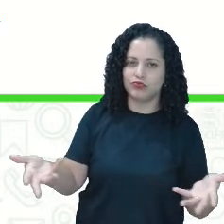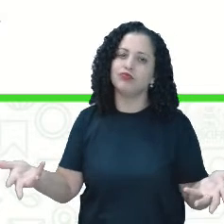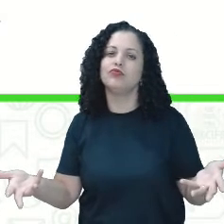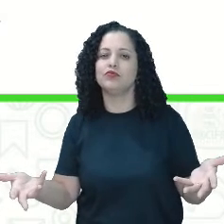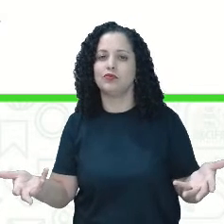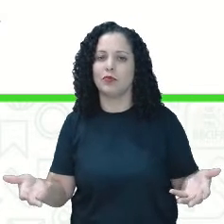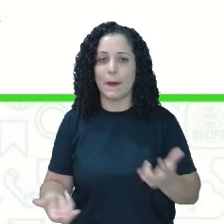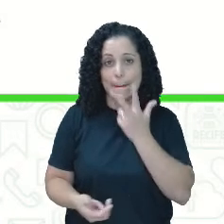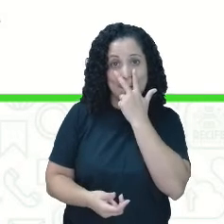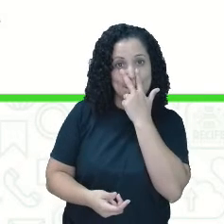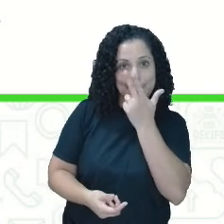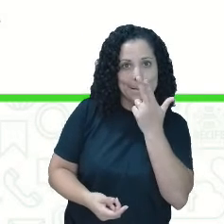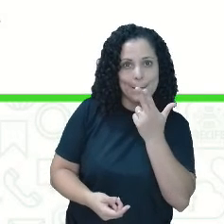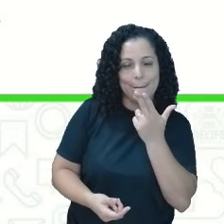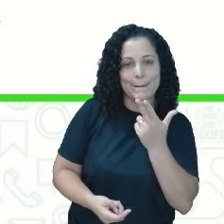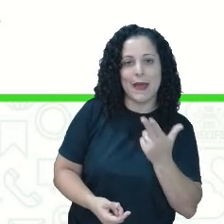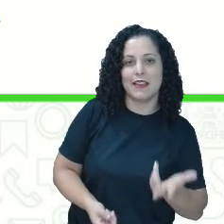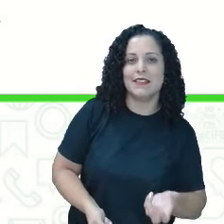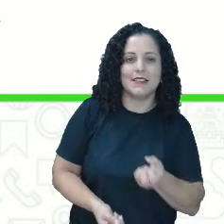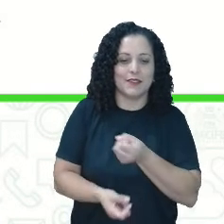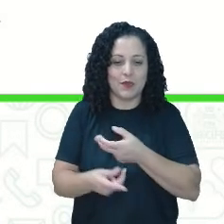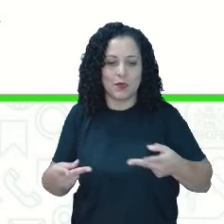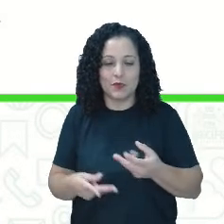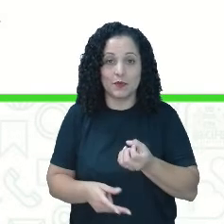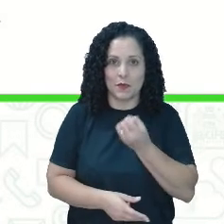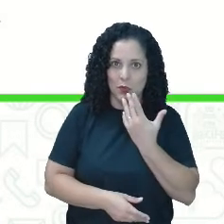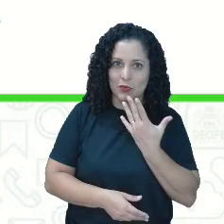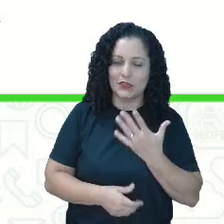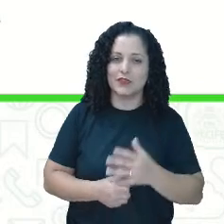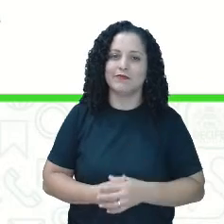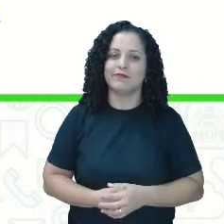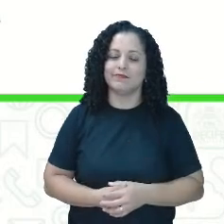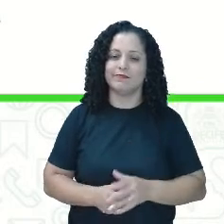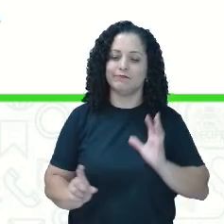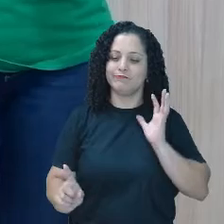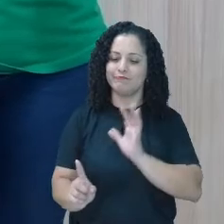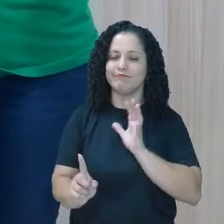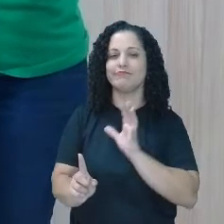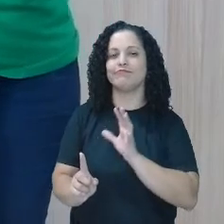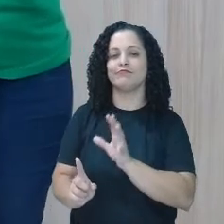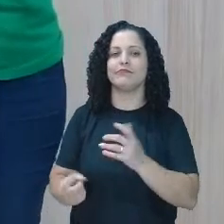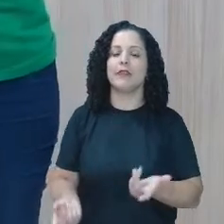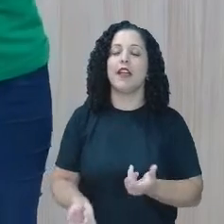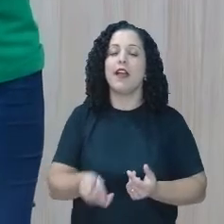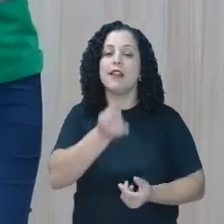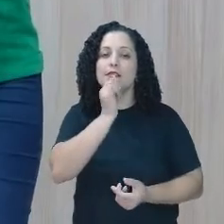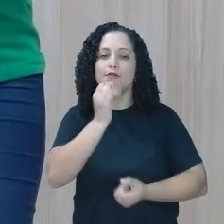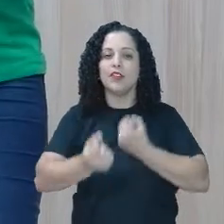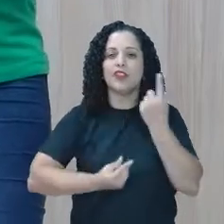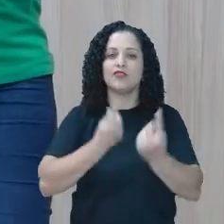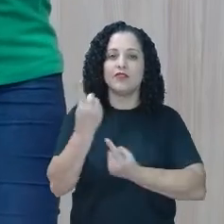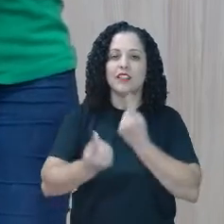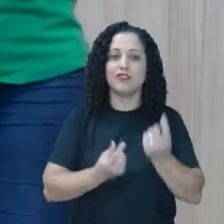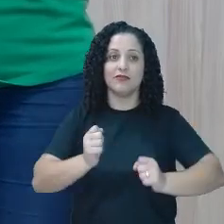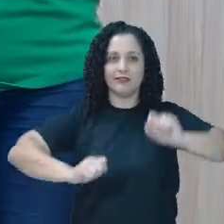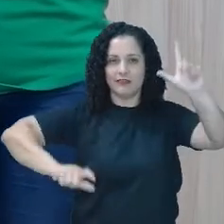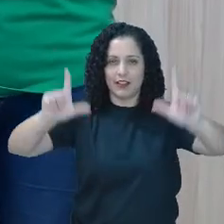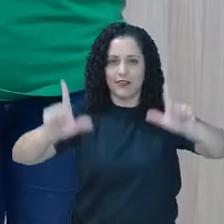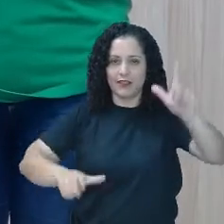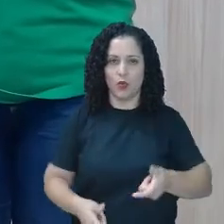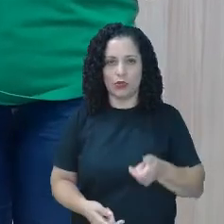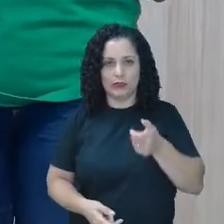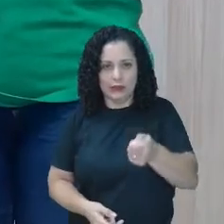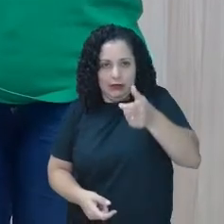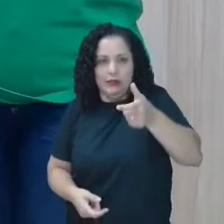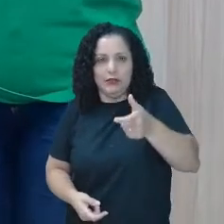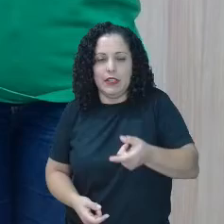recompensa para assim convencê-lo. Quantas vezes a gente liga a telinha da TV e a gente vê, né, aquelas coisas que a gente está